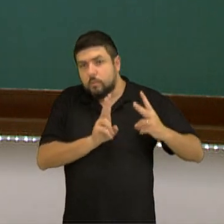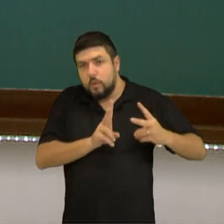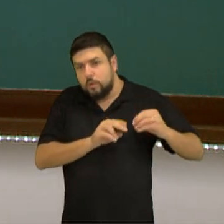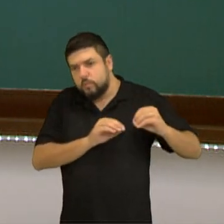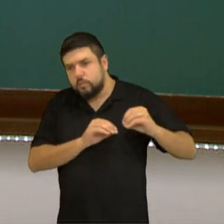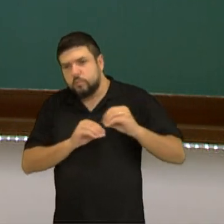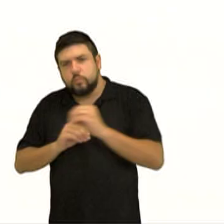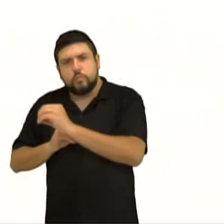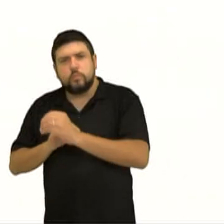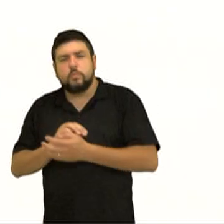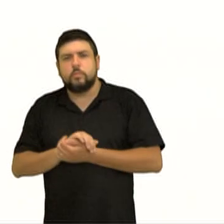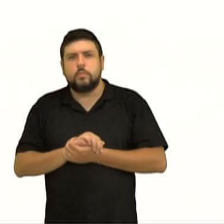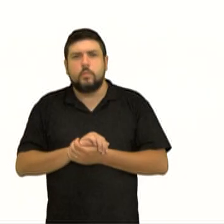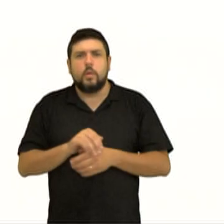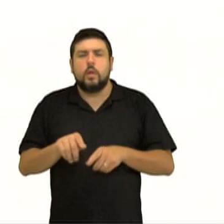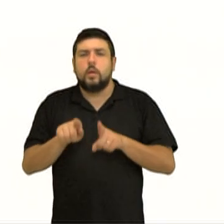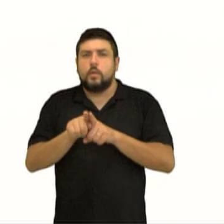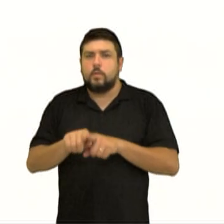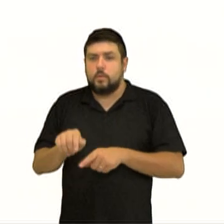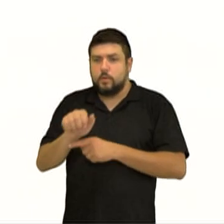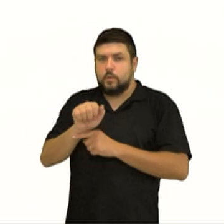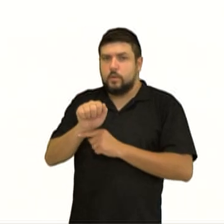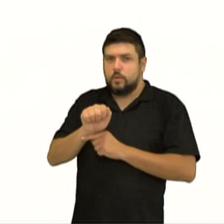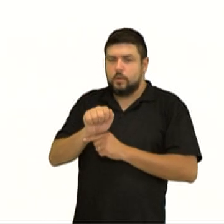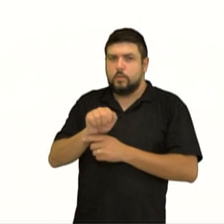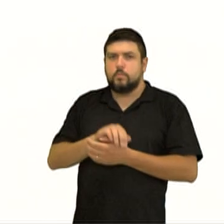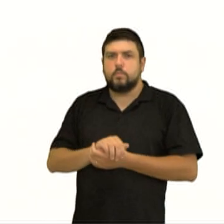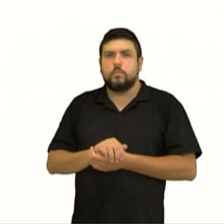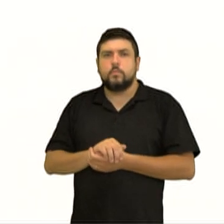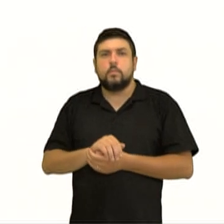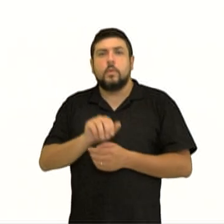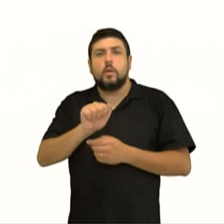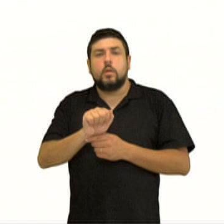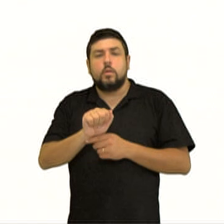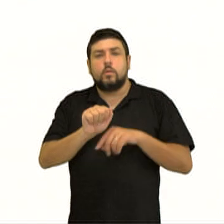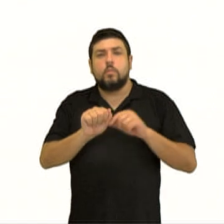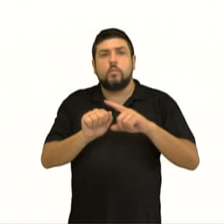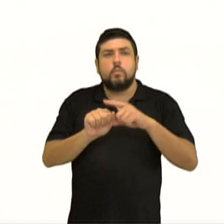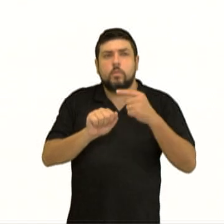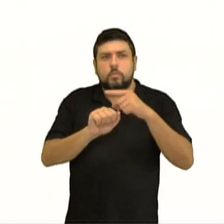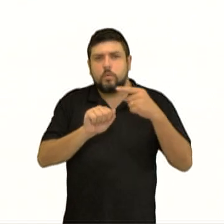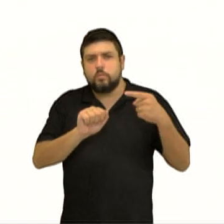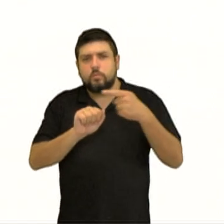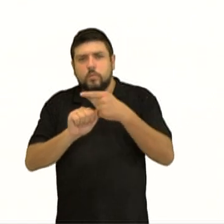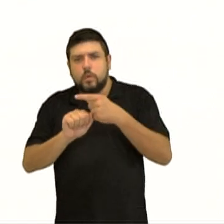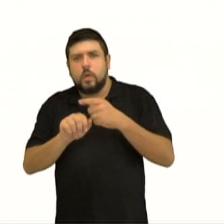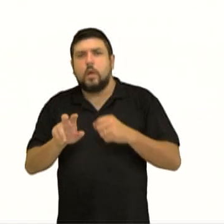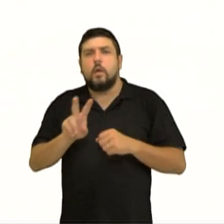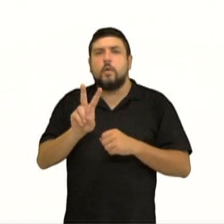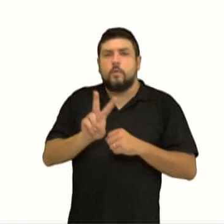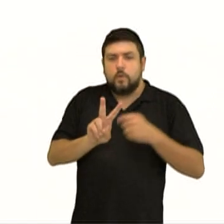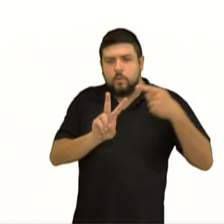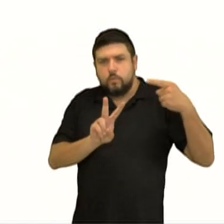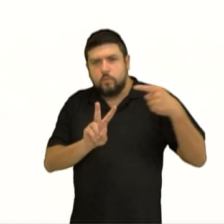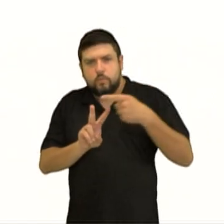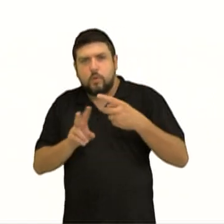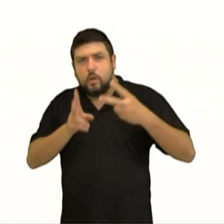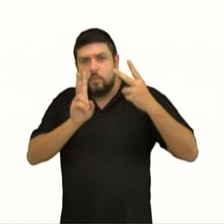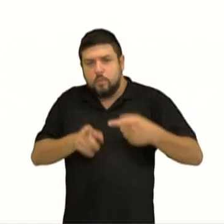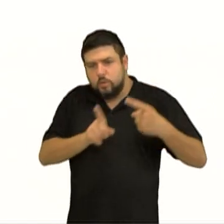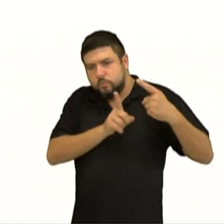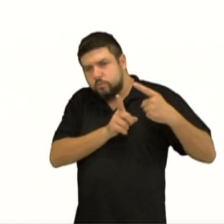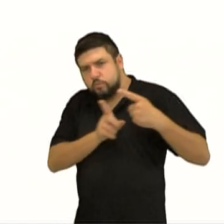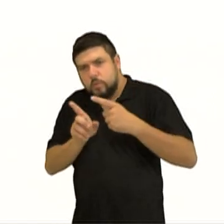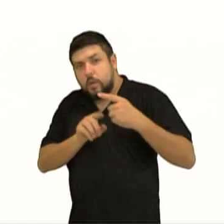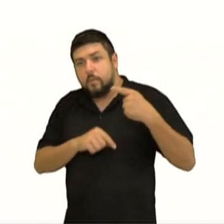que a questão do vetor aceleração. Nesse caso, o vetor aceleração e da velocidade eles estão na mesma direção e o mesmo sentido. Temos